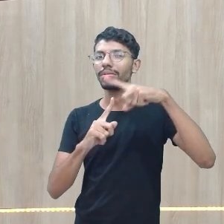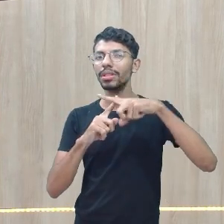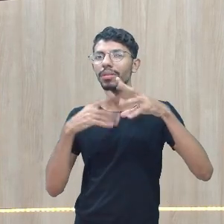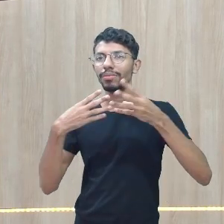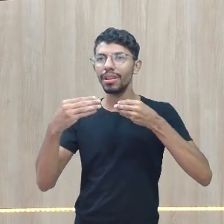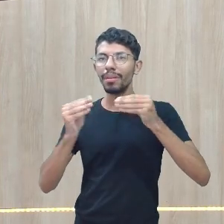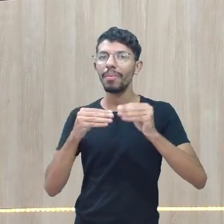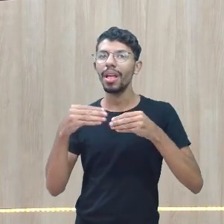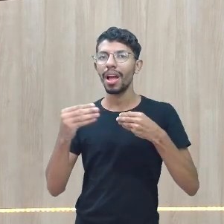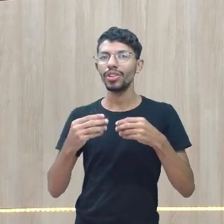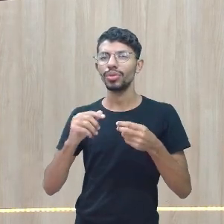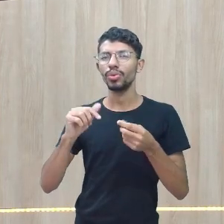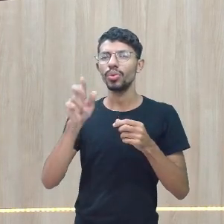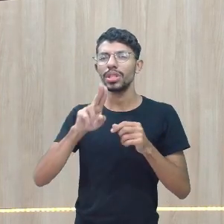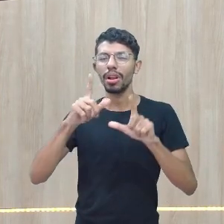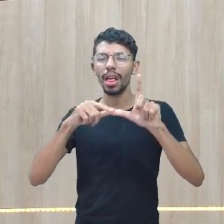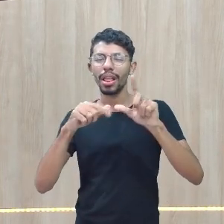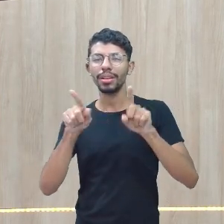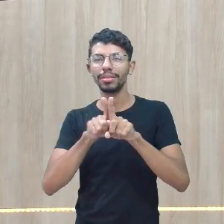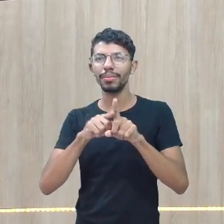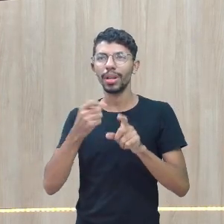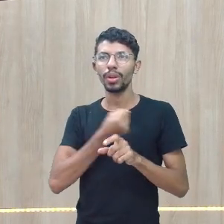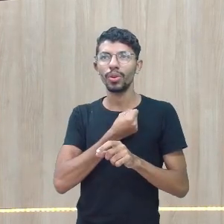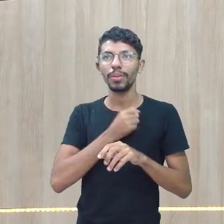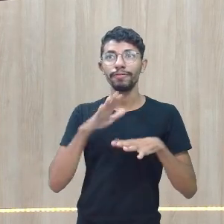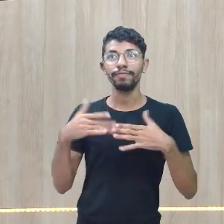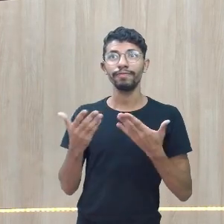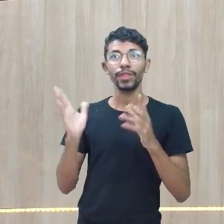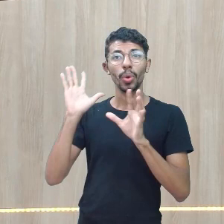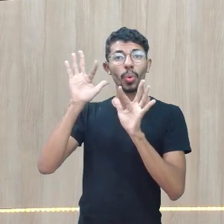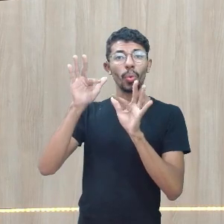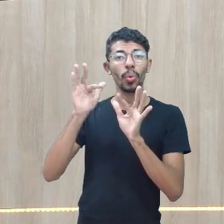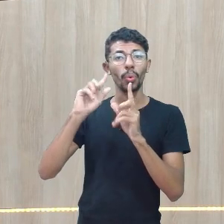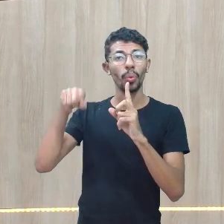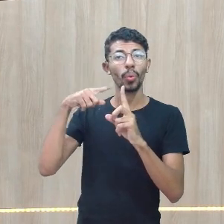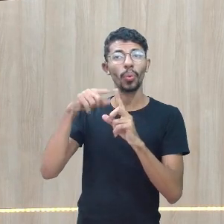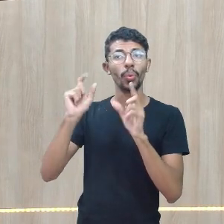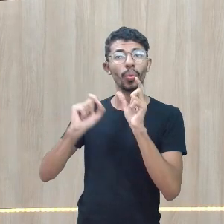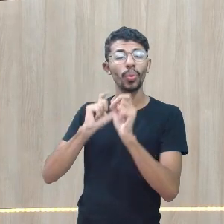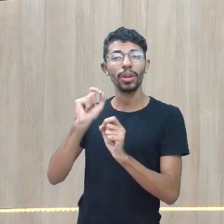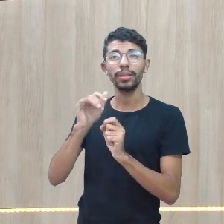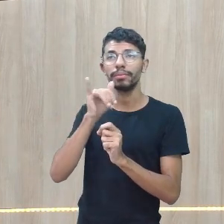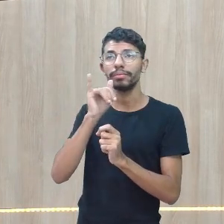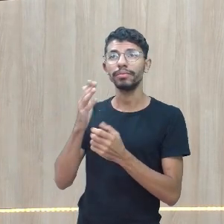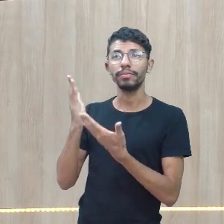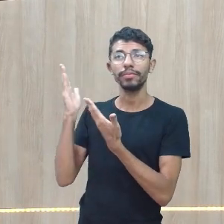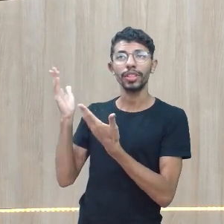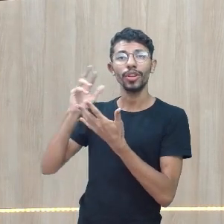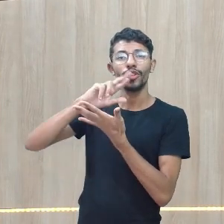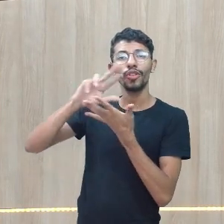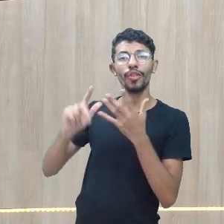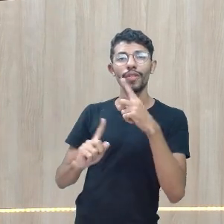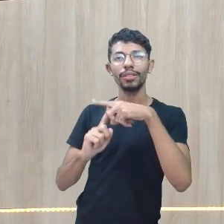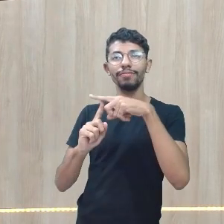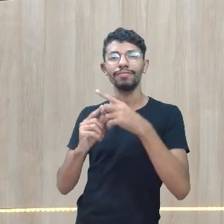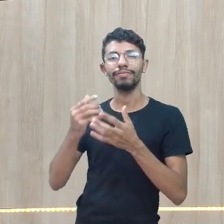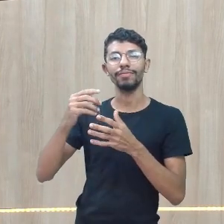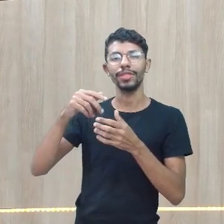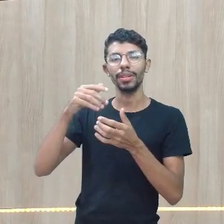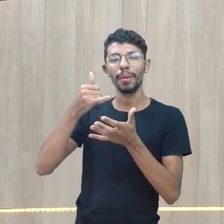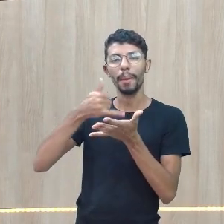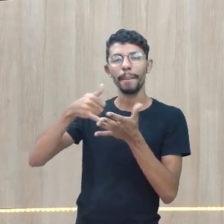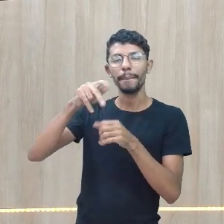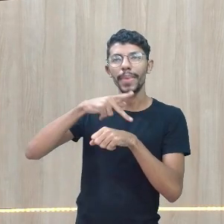do combustível, aí o gás de cozinha. Então, a gente está colocando aí para vocês, né, os derivados do petróleo. Então, o que é que a gente